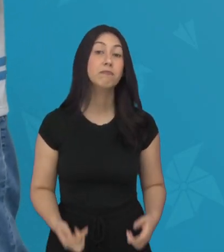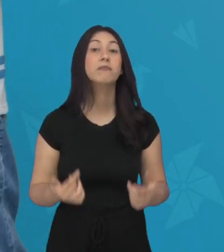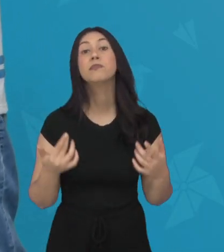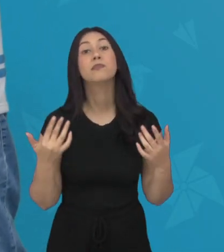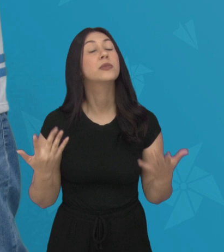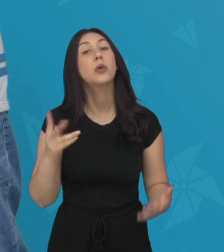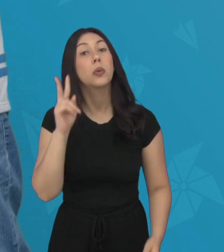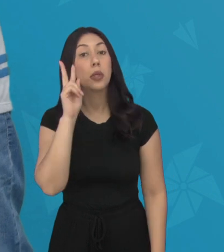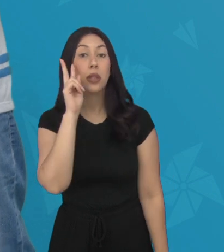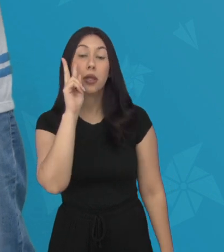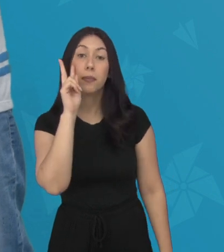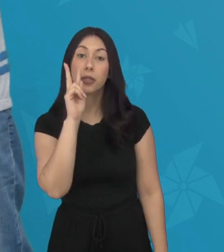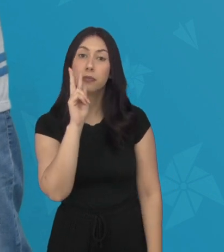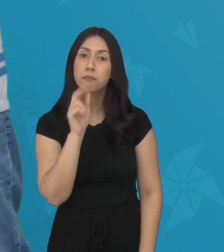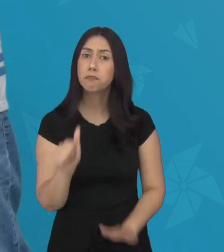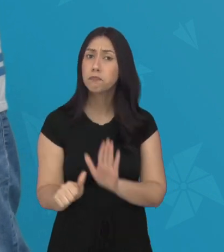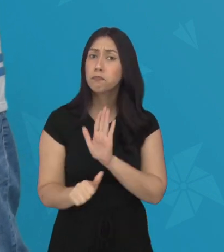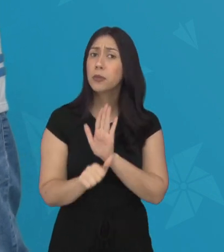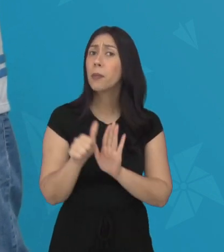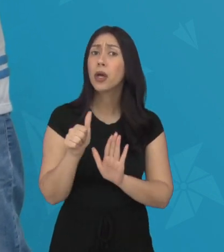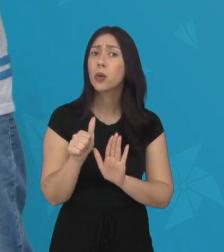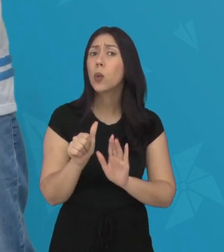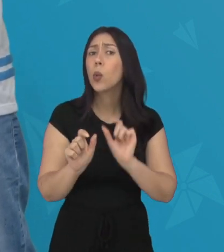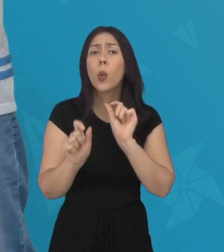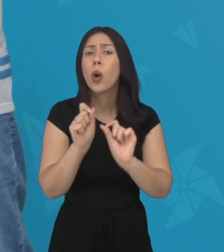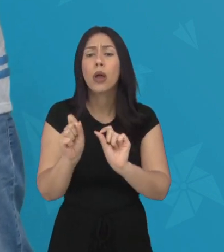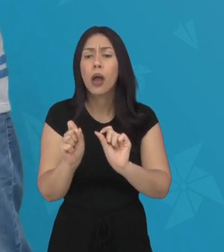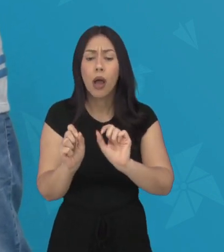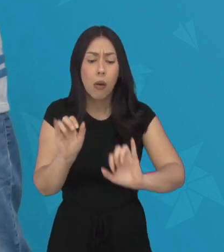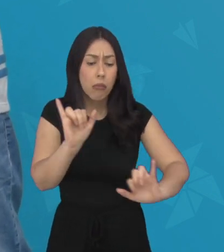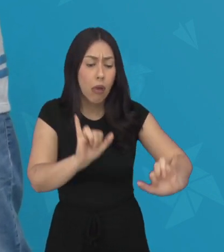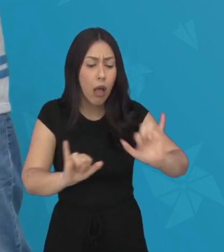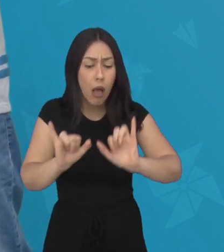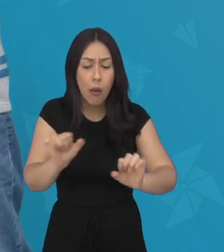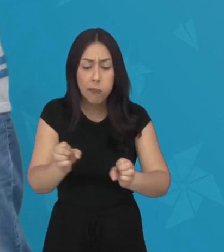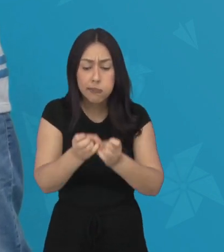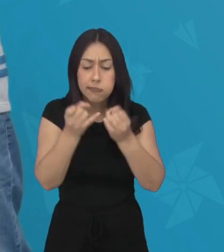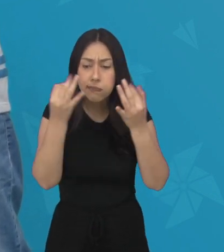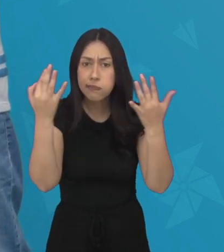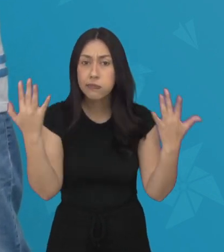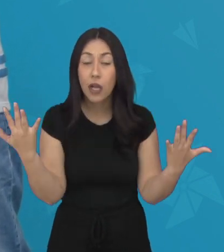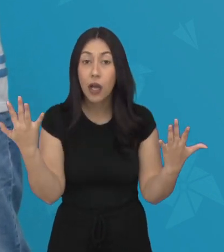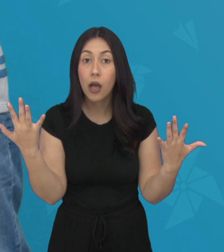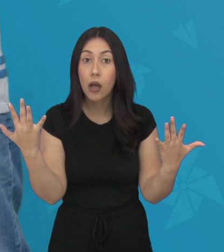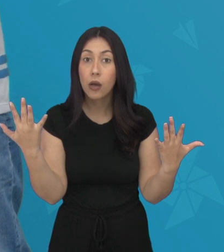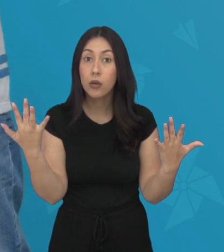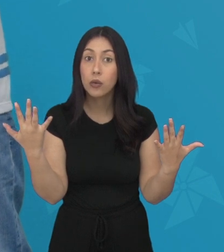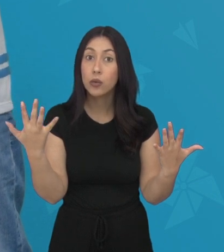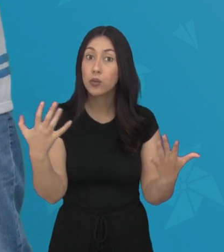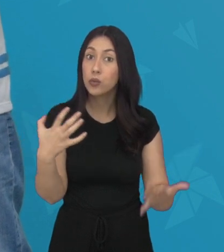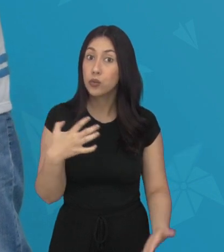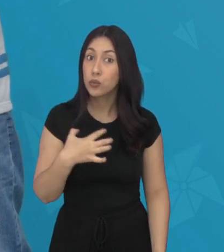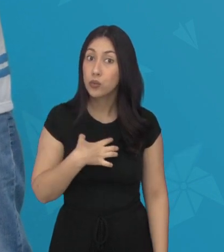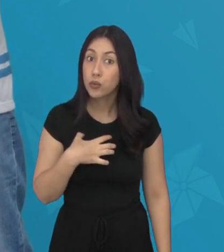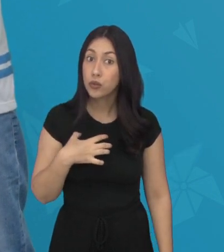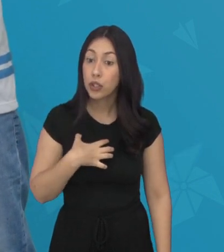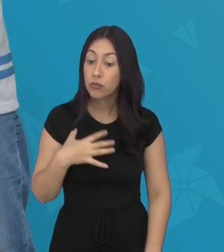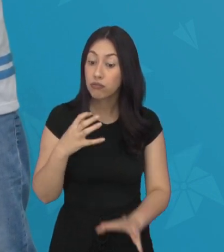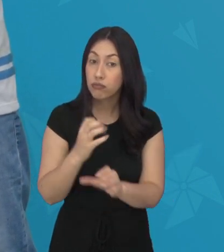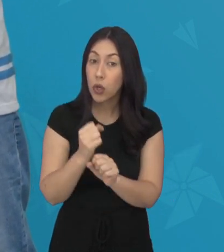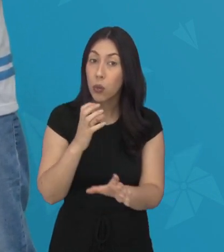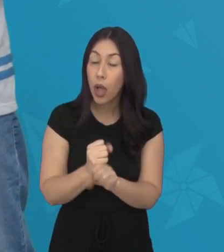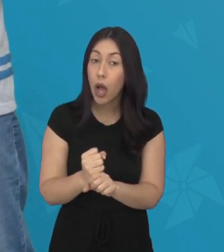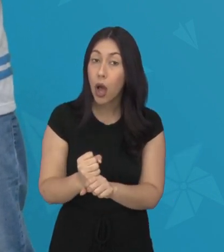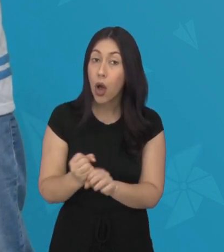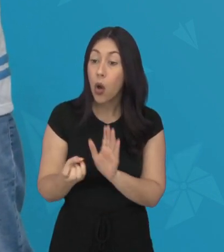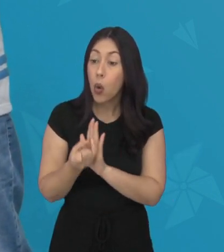Bom, relembrando, primeiro, né, a estequiometria nada mais é do que a nossa forma de poder calcular quanto a gente precisa de